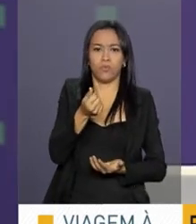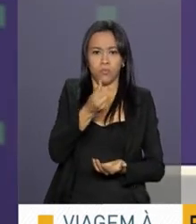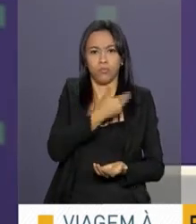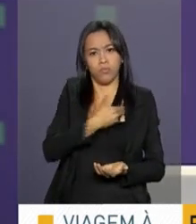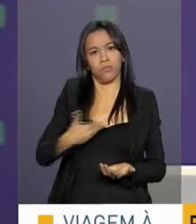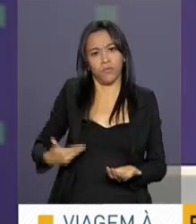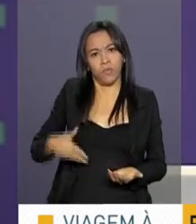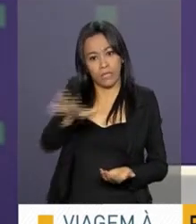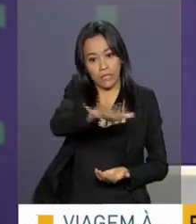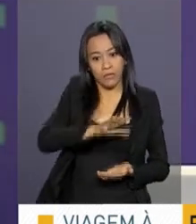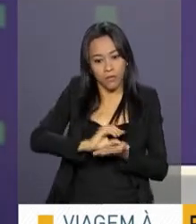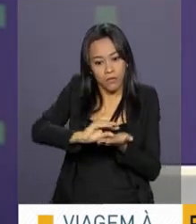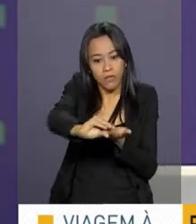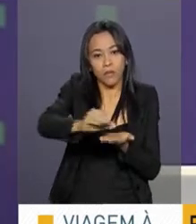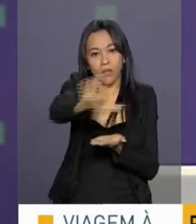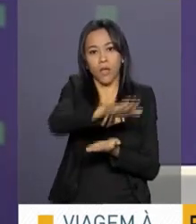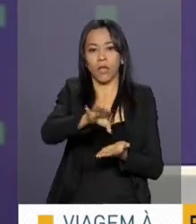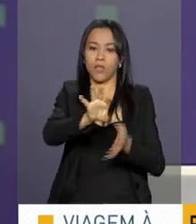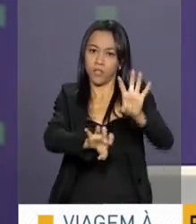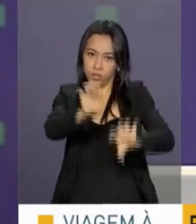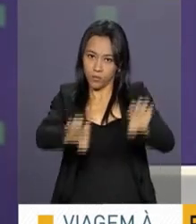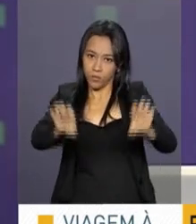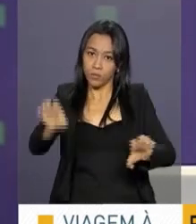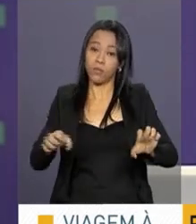investir em infraestrutura,